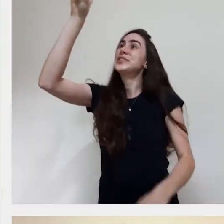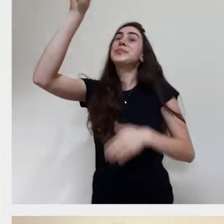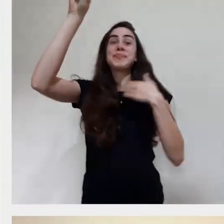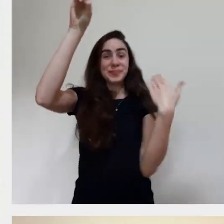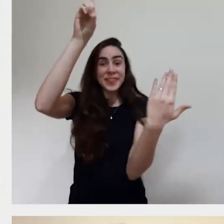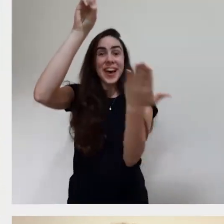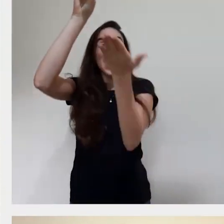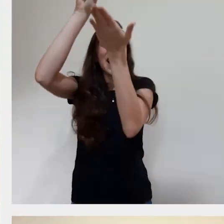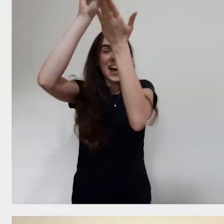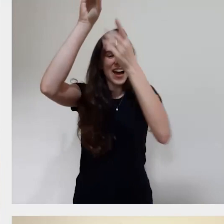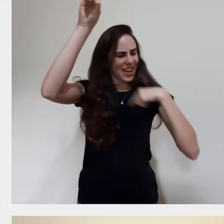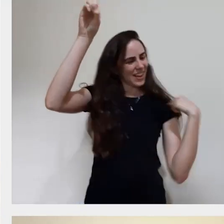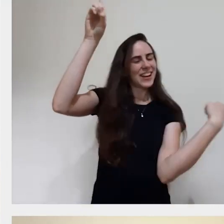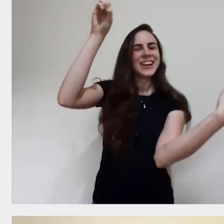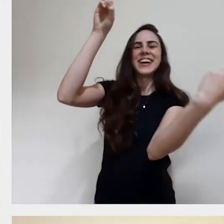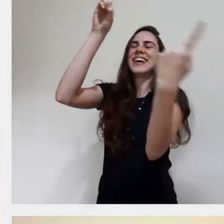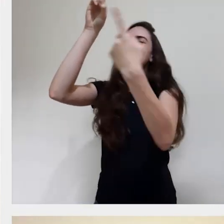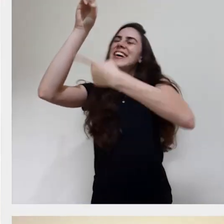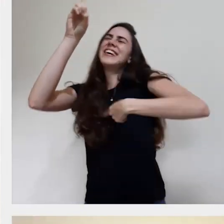demos glória,